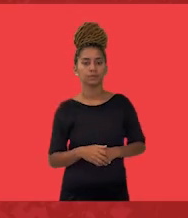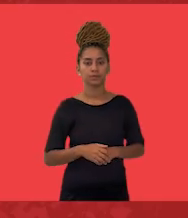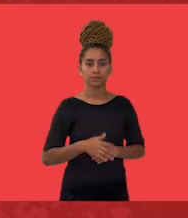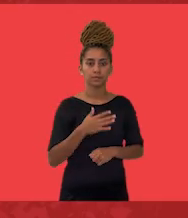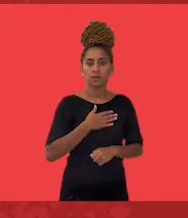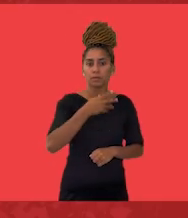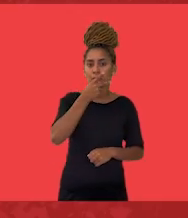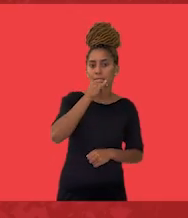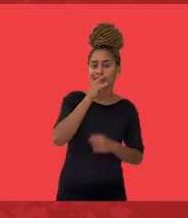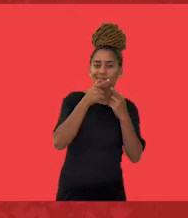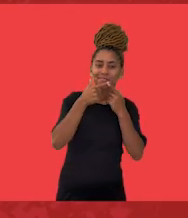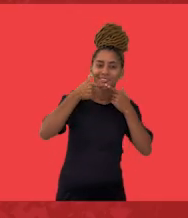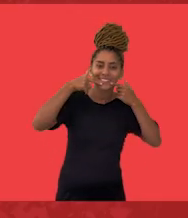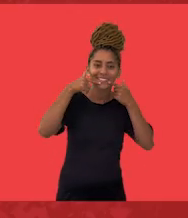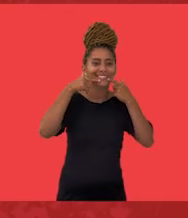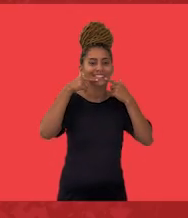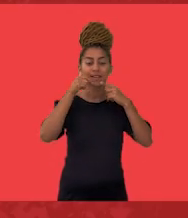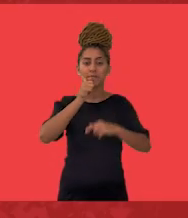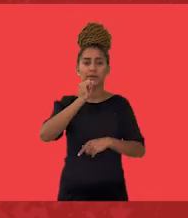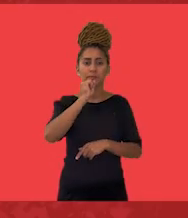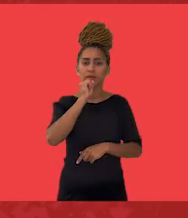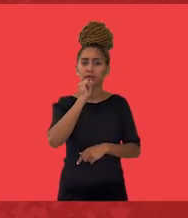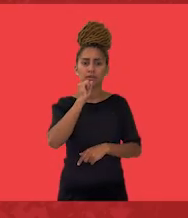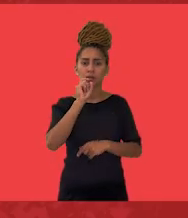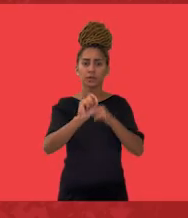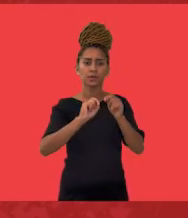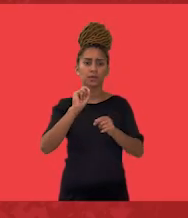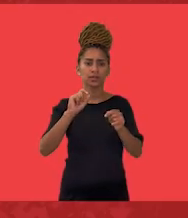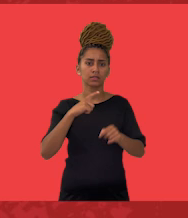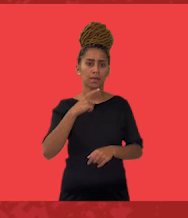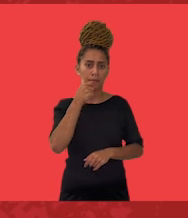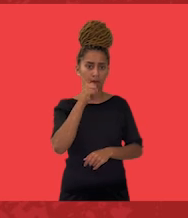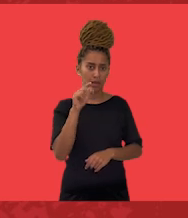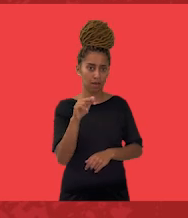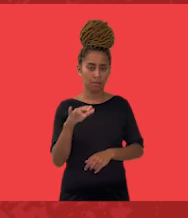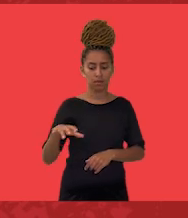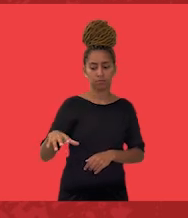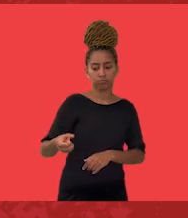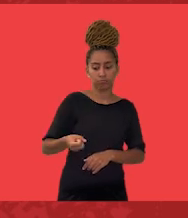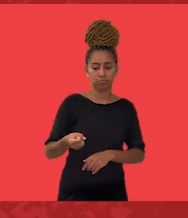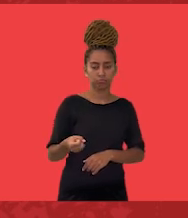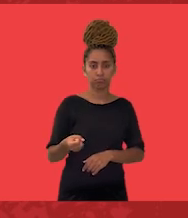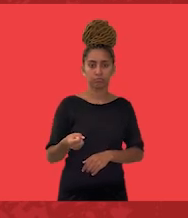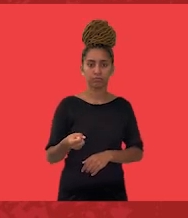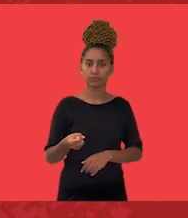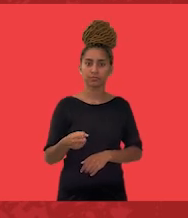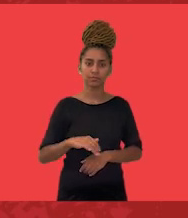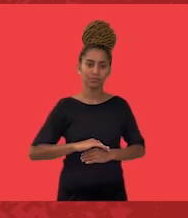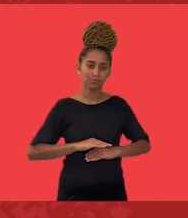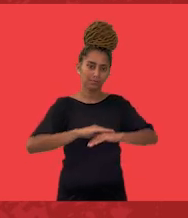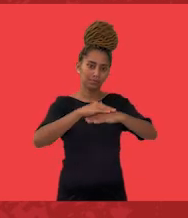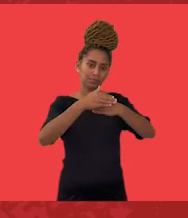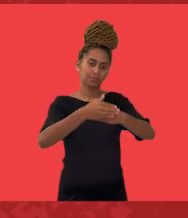unha, ao apontar estrelas no céu. De dia, espero pelas estrelas,